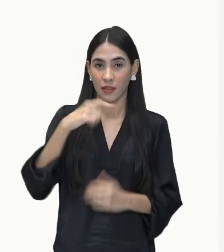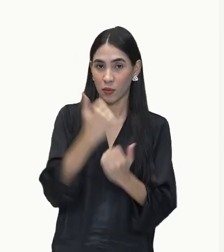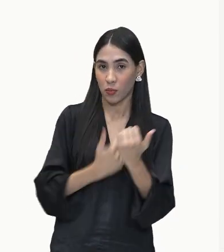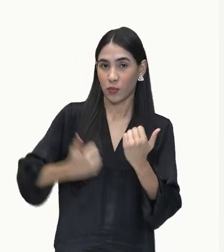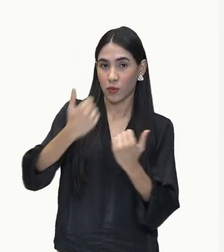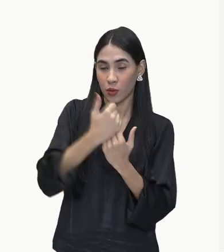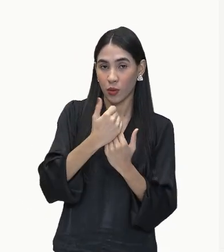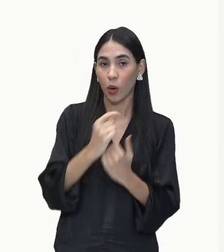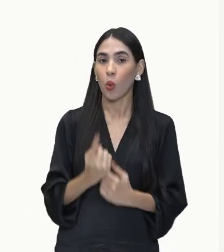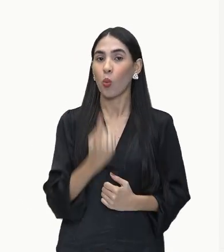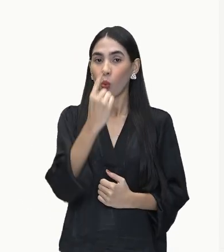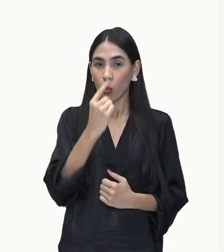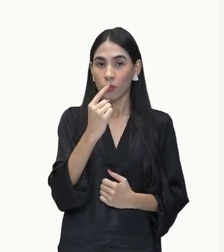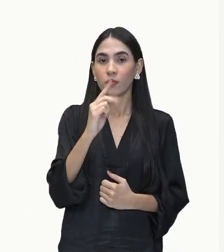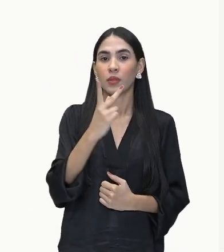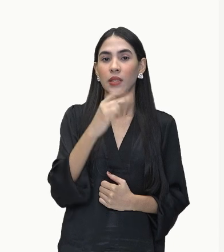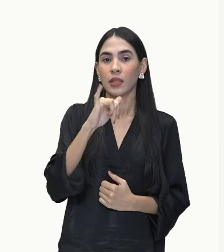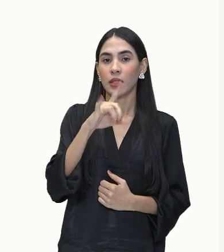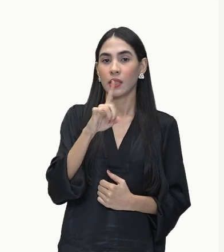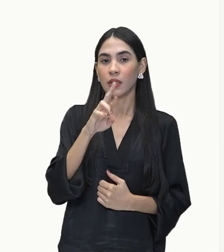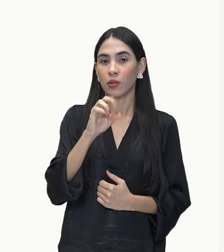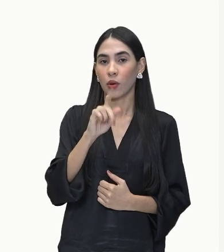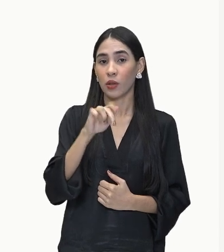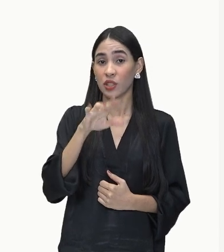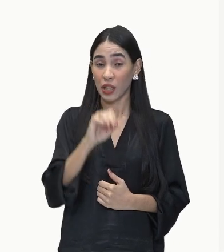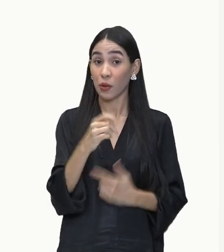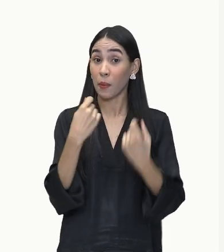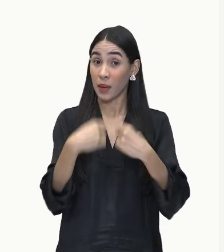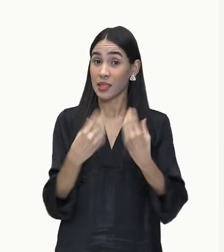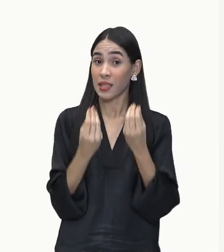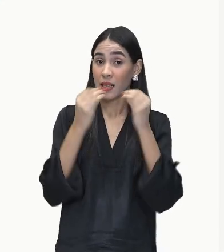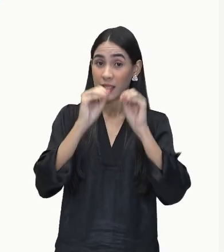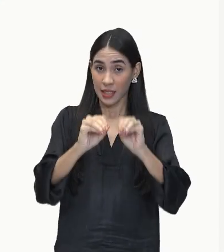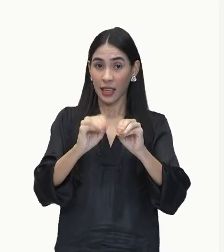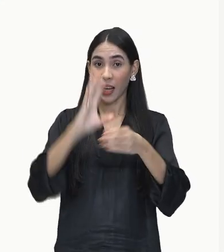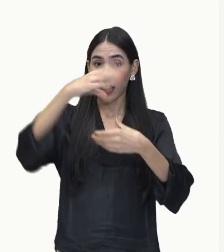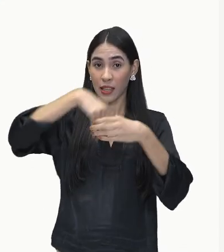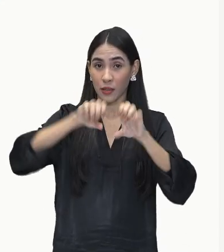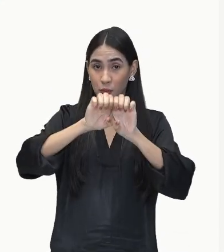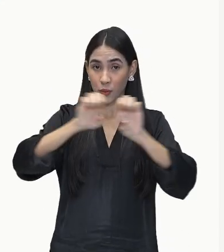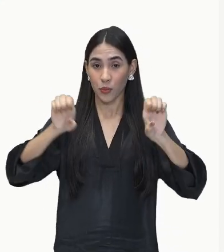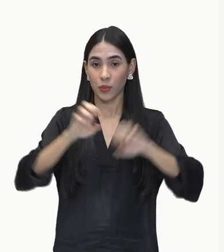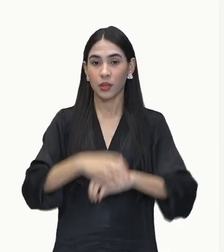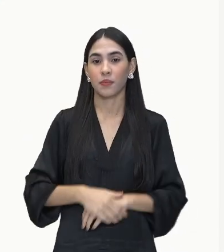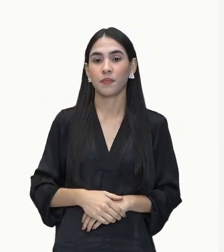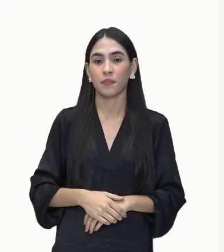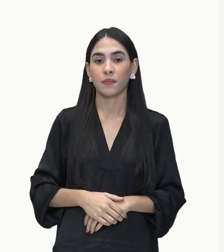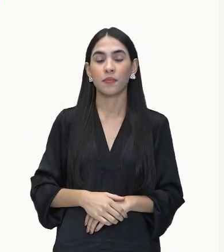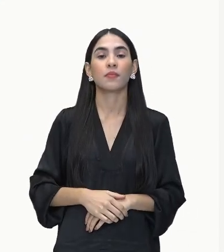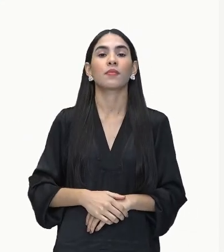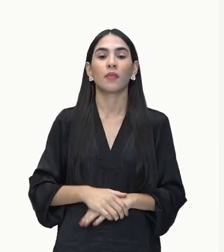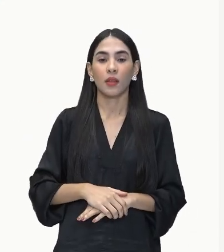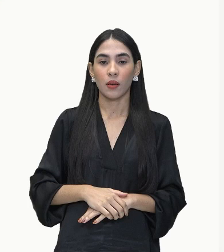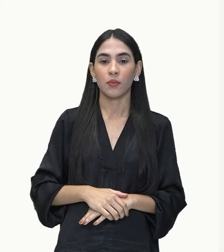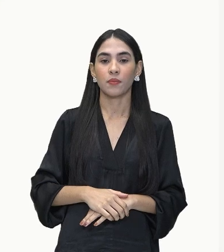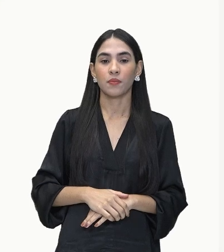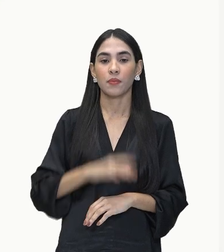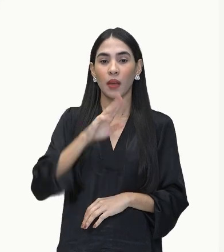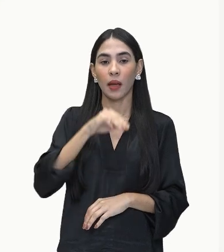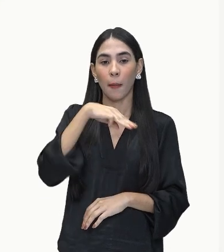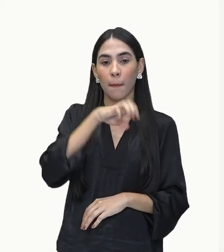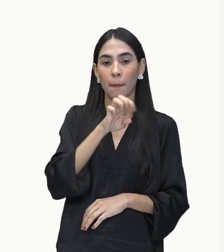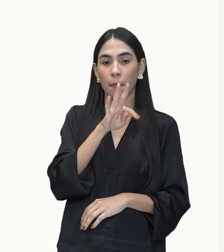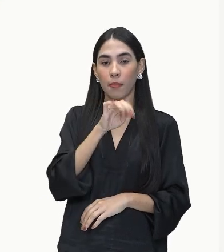um hidrogênio. Então, a gente precisa informar que isso daqui é um radical e esse radical é o